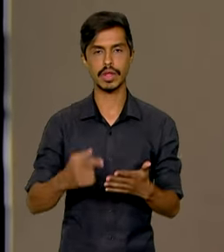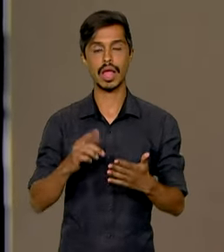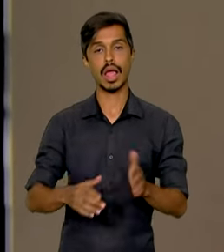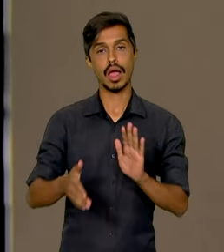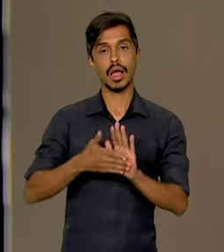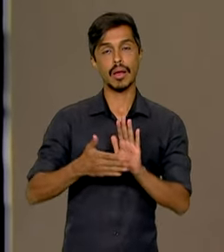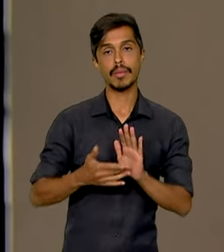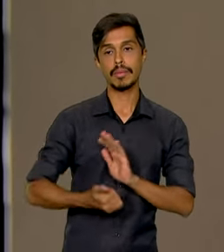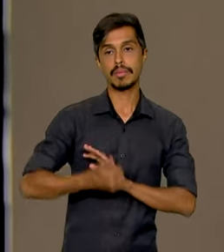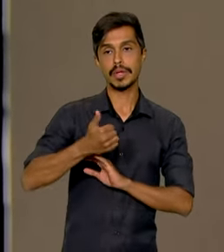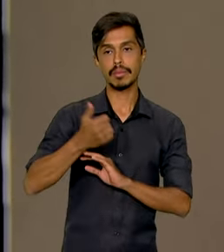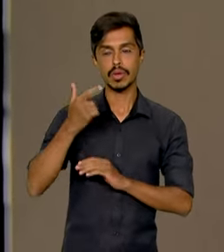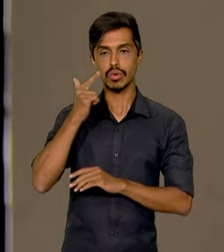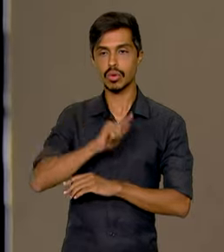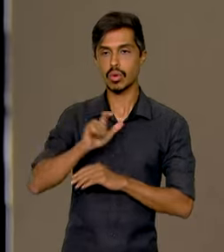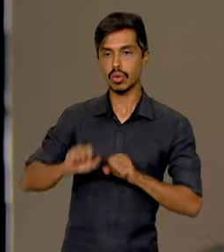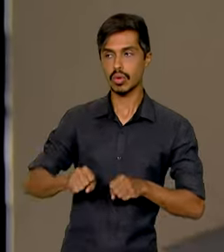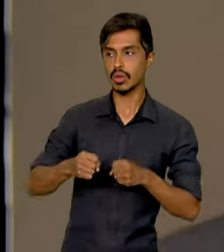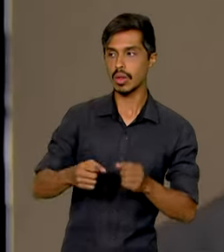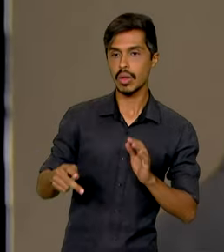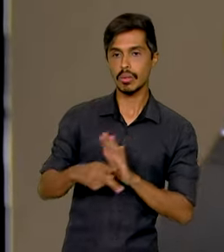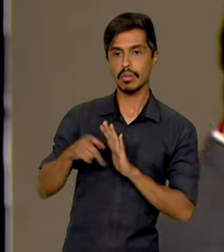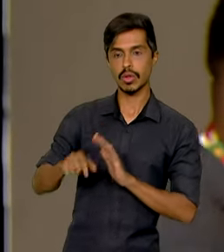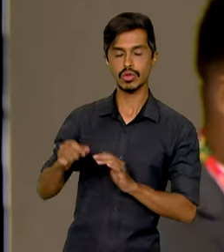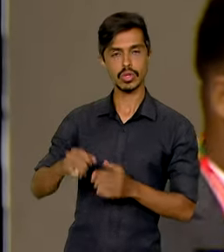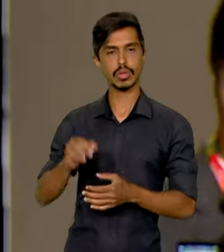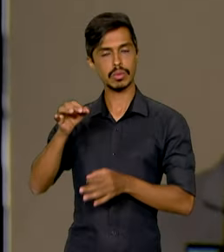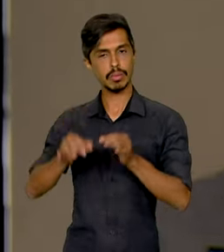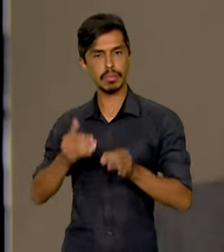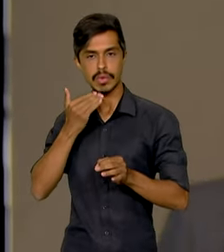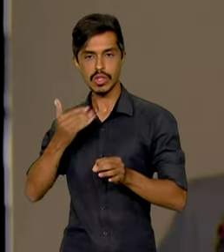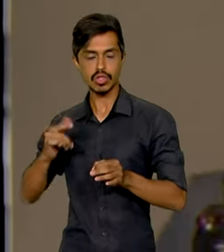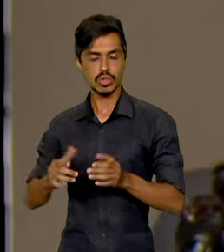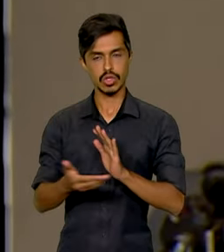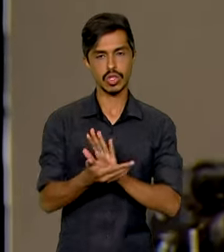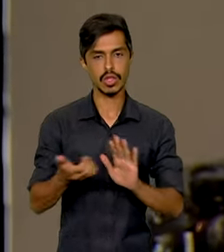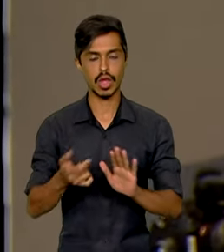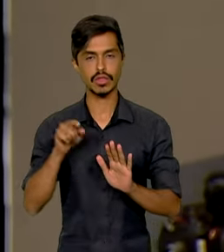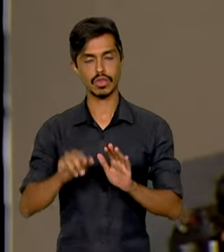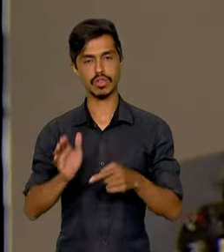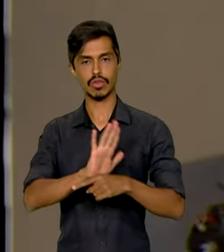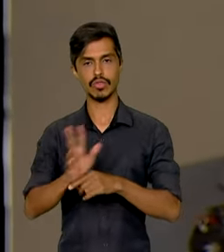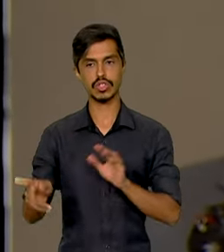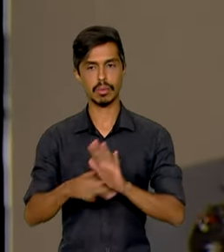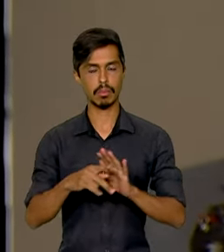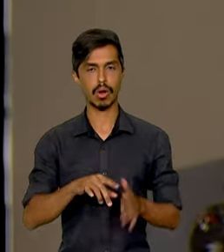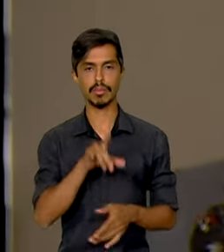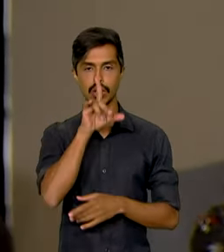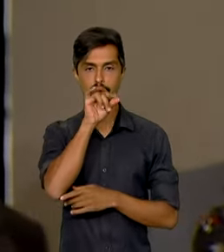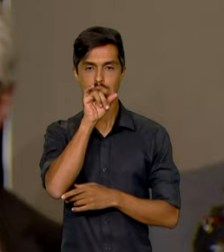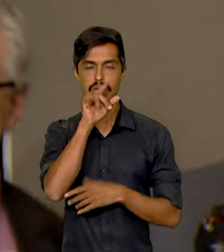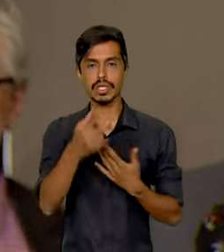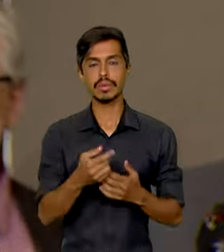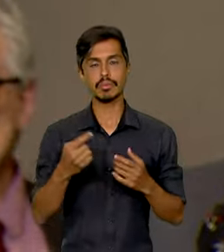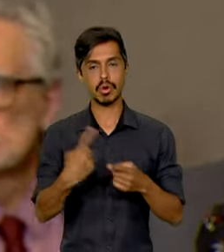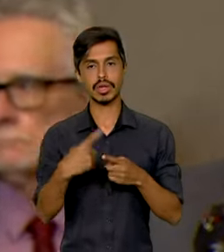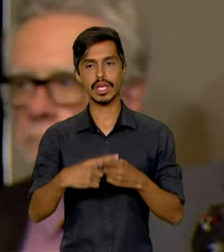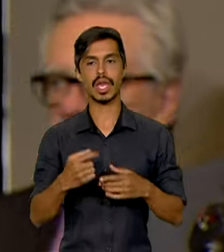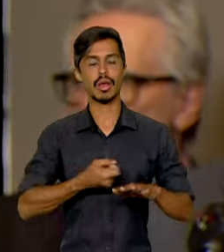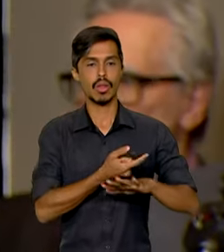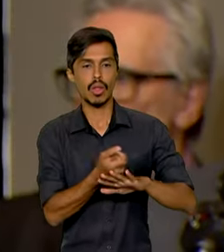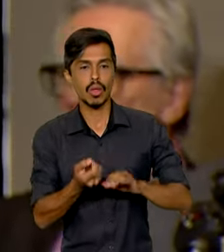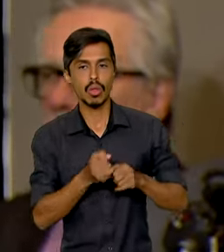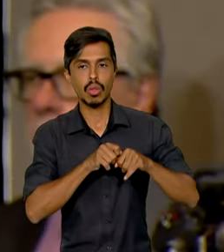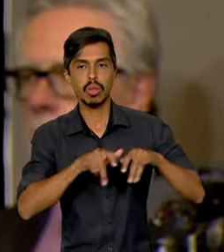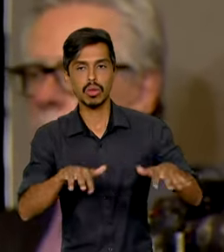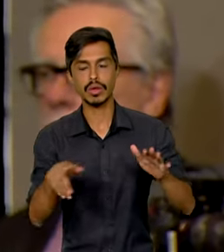a APNDD atuou foi o ajuizamento do pedido de remoção de vídeo no Twitter que disseminava desinformação sobre a